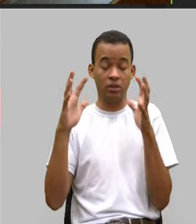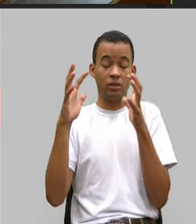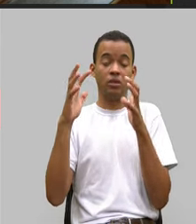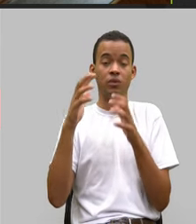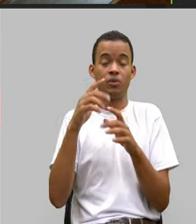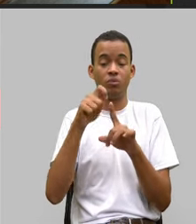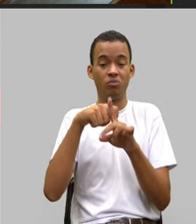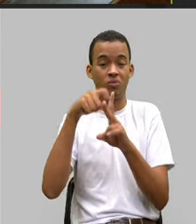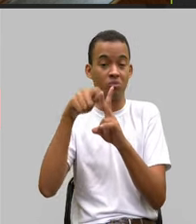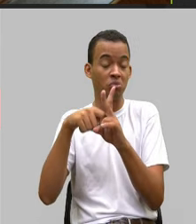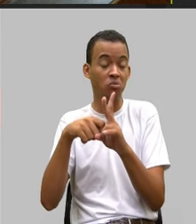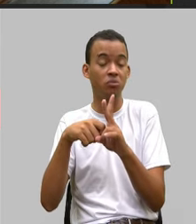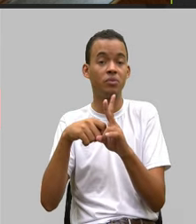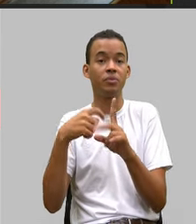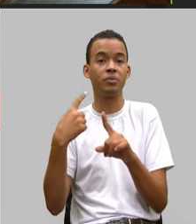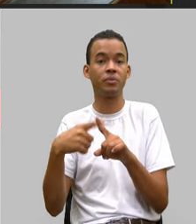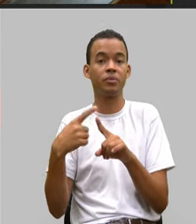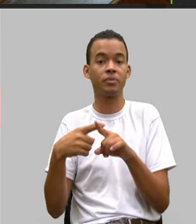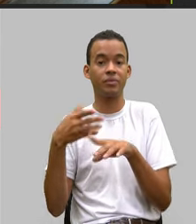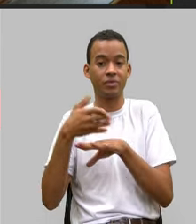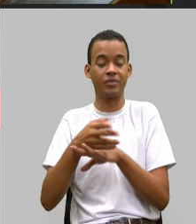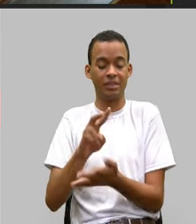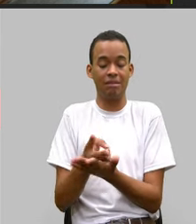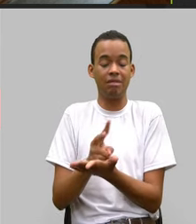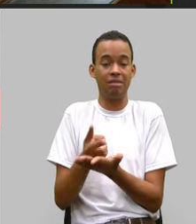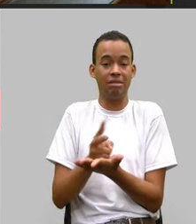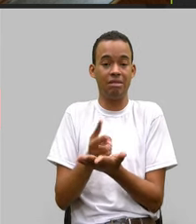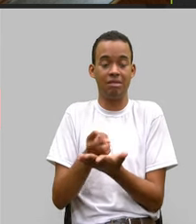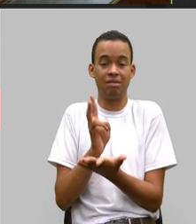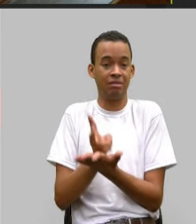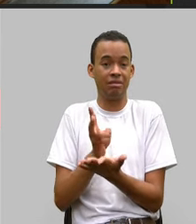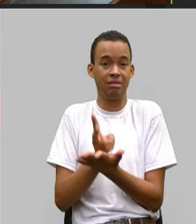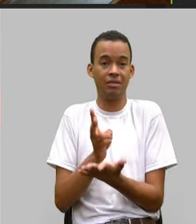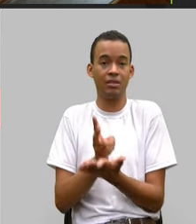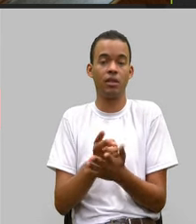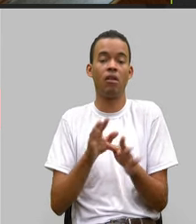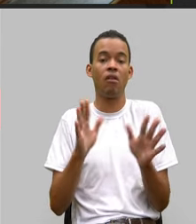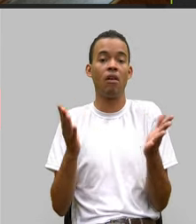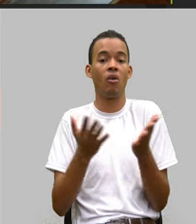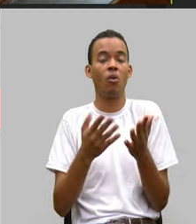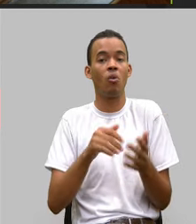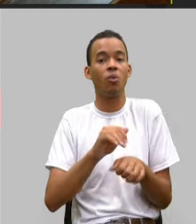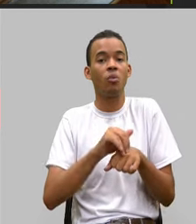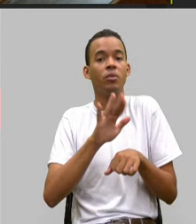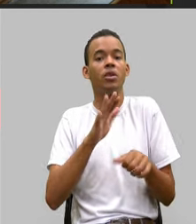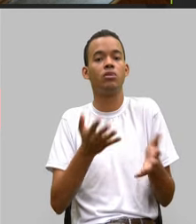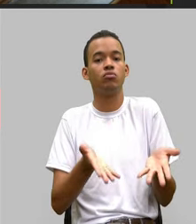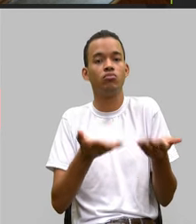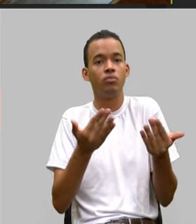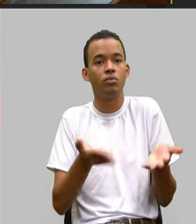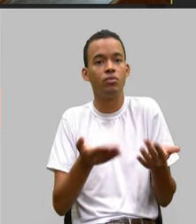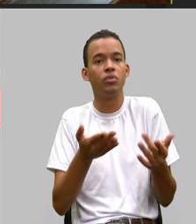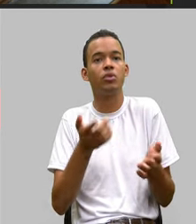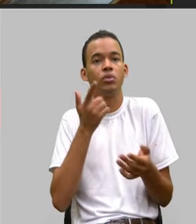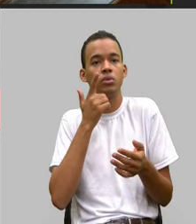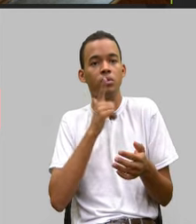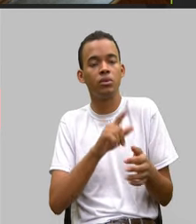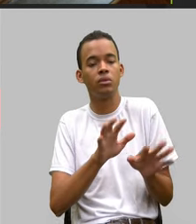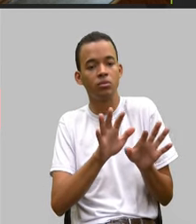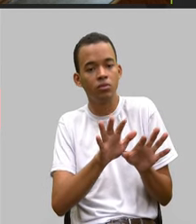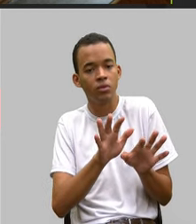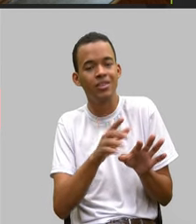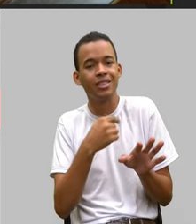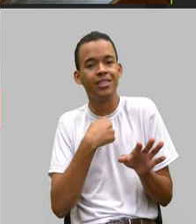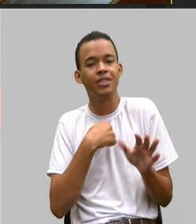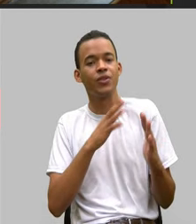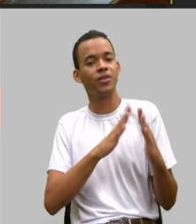ele entrava no status epiléticos V saí daquilo hoje a crise é leve é sustentável Eu controlo ala em casa mas eu